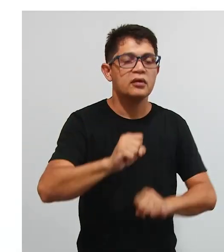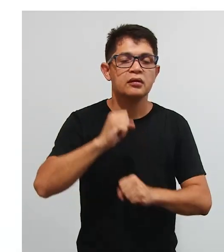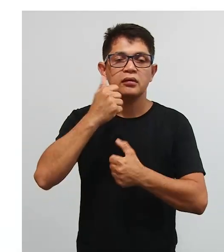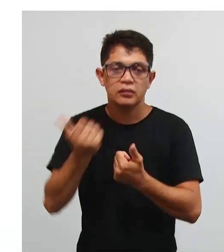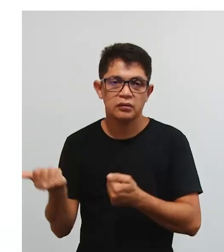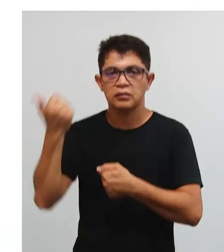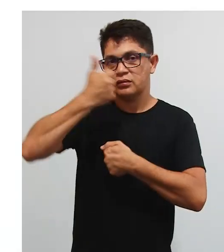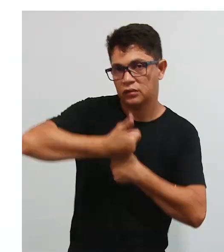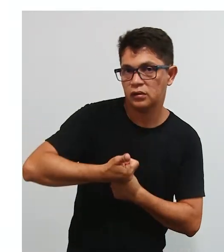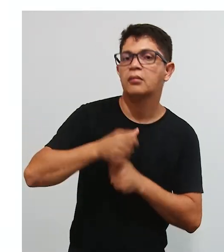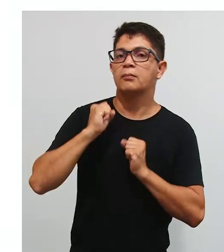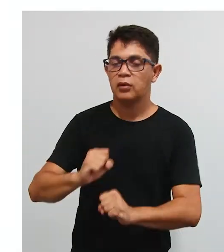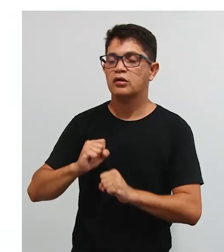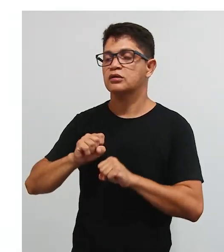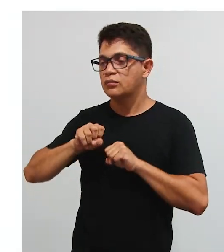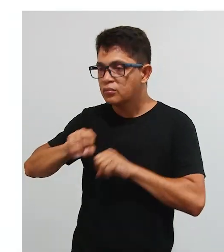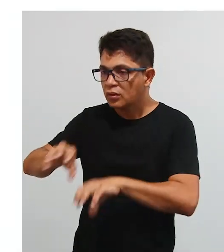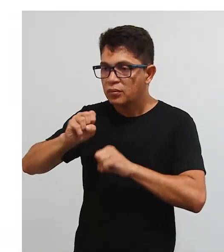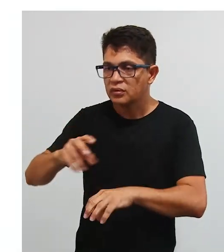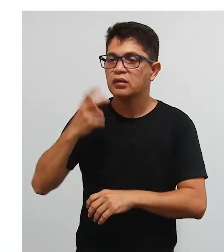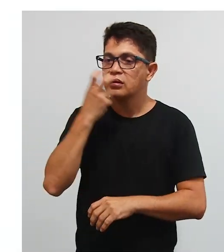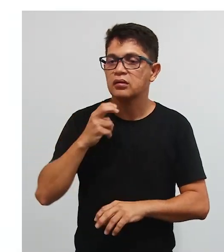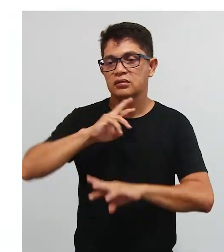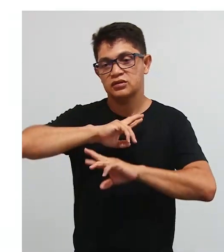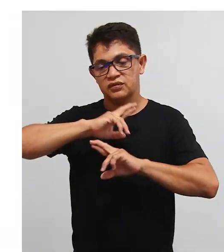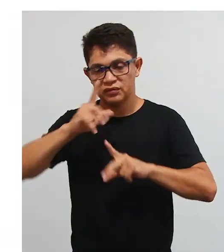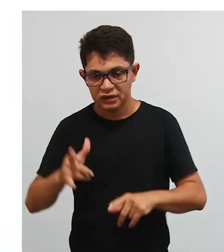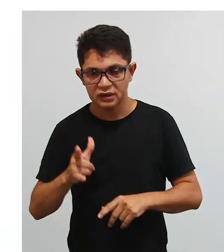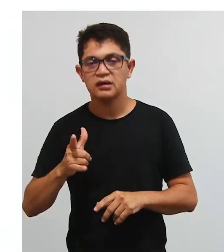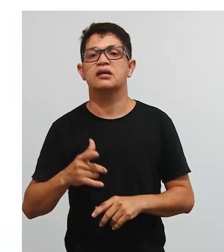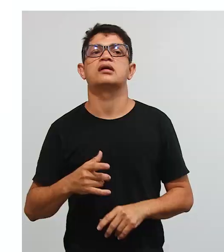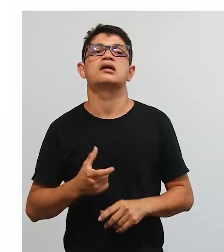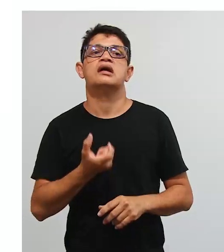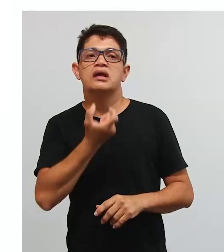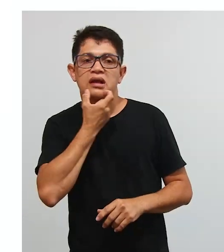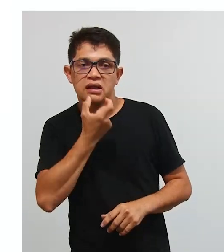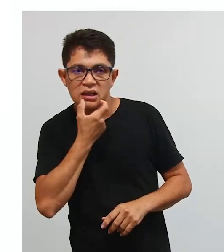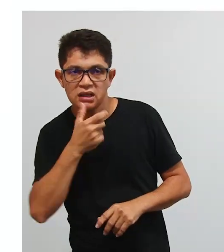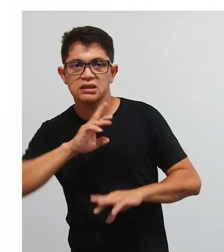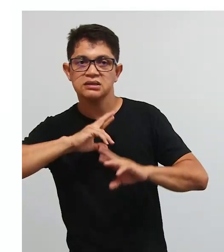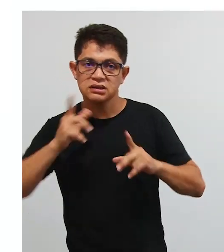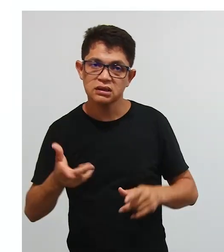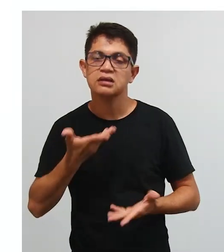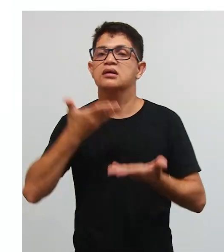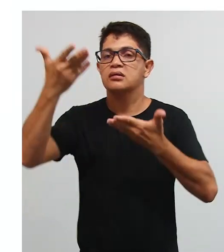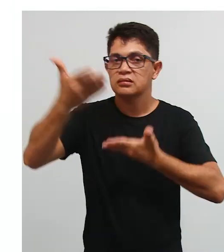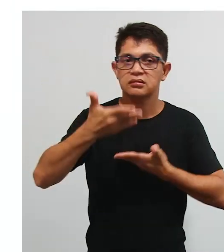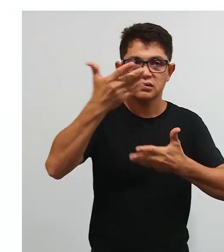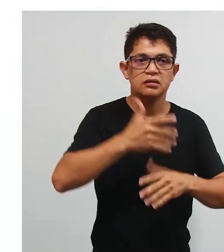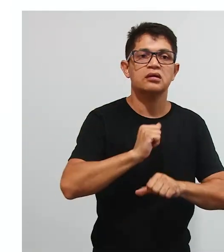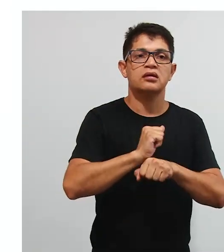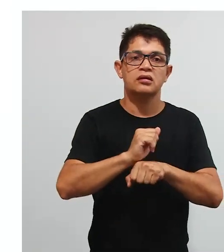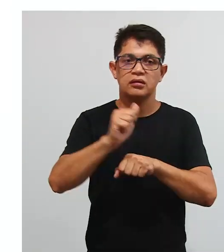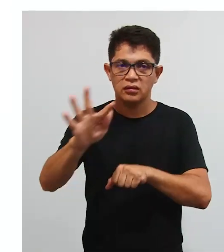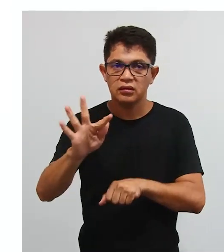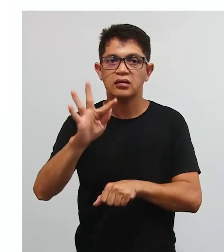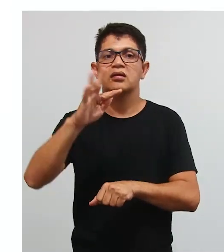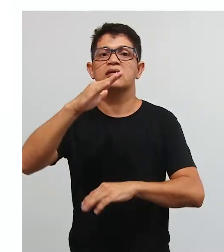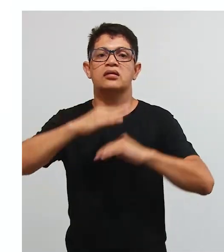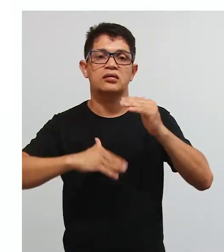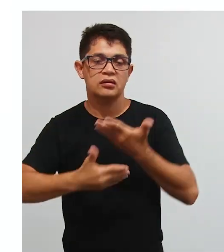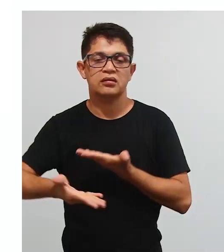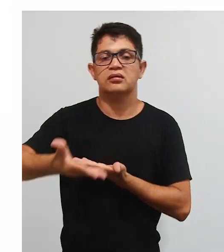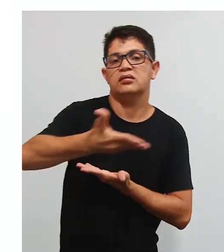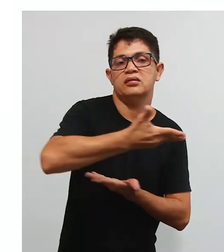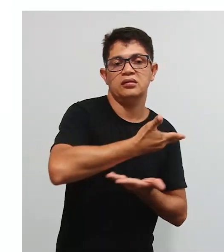professores substitutos. É muito comum ter essa sigla, tanto nas universidades como nos institutos federais, que são